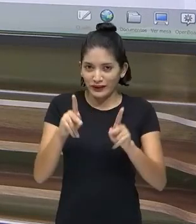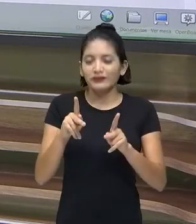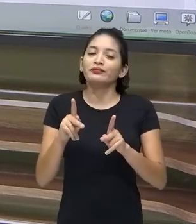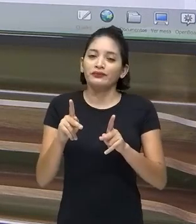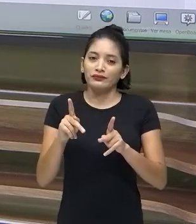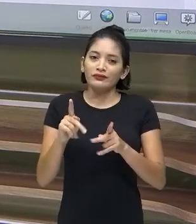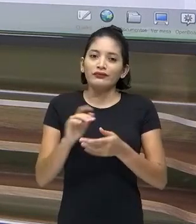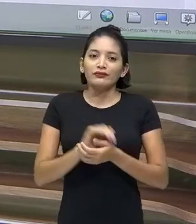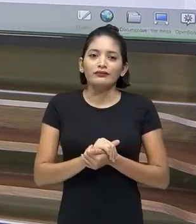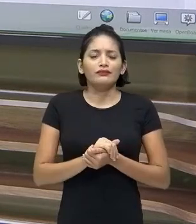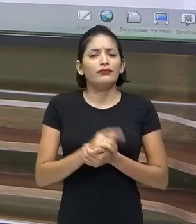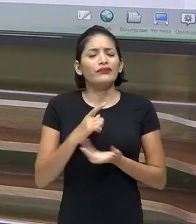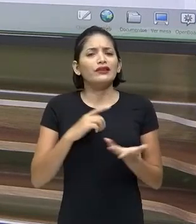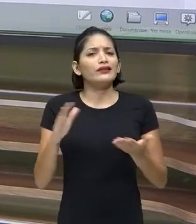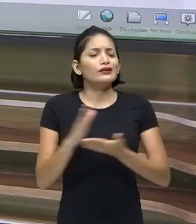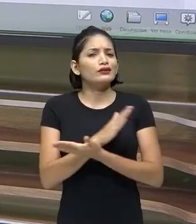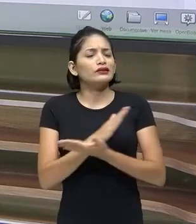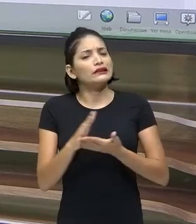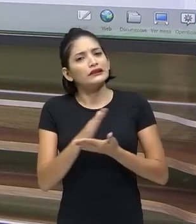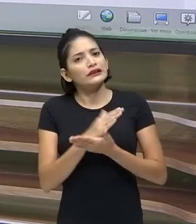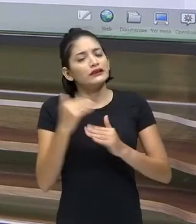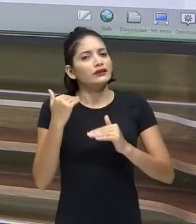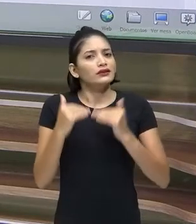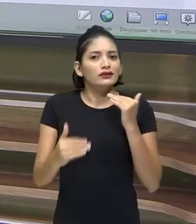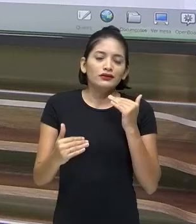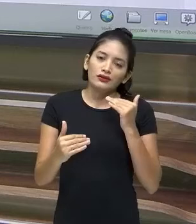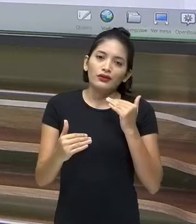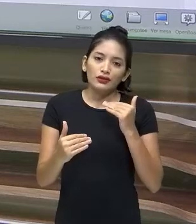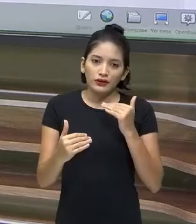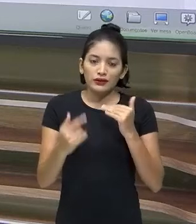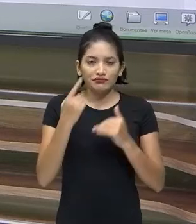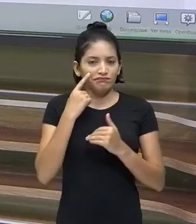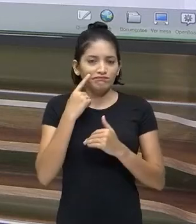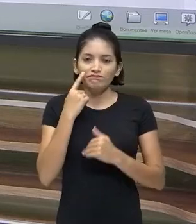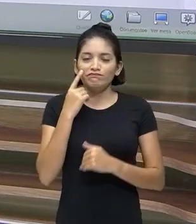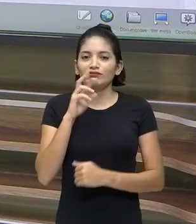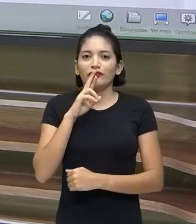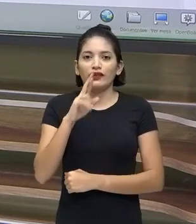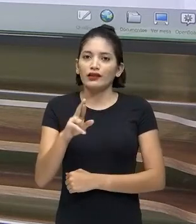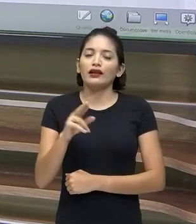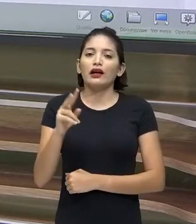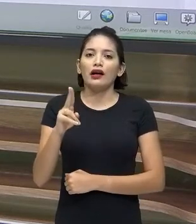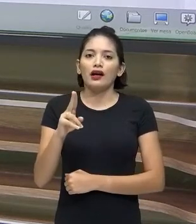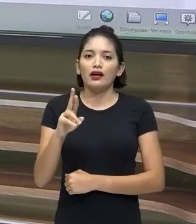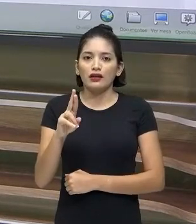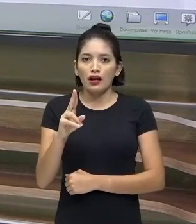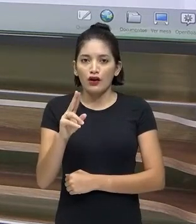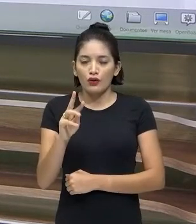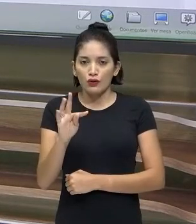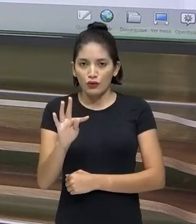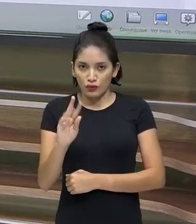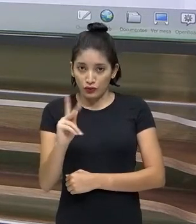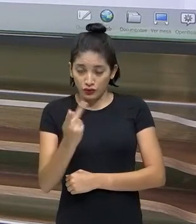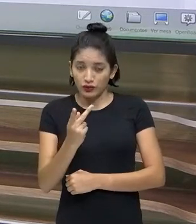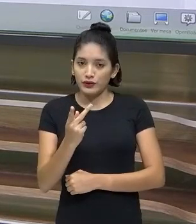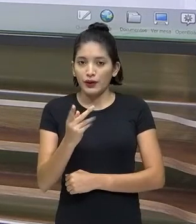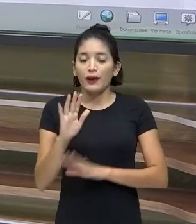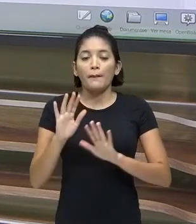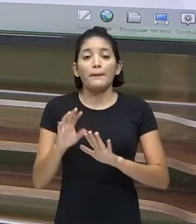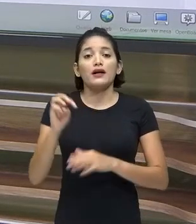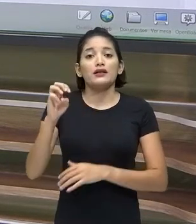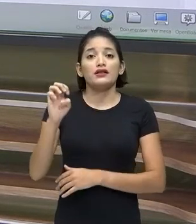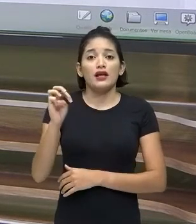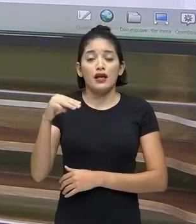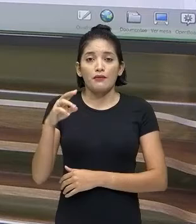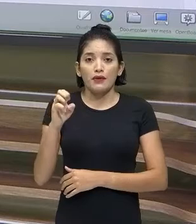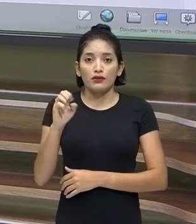aí tivemos aí umas ideias, cadê? Eu não vi a resposta ainda da Ruth, mas o Emanuel disse letra